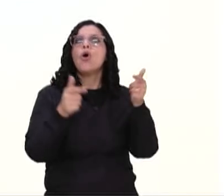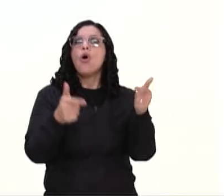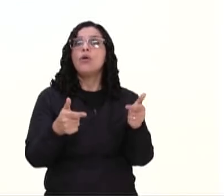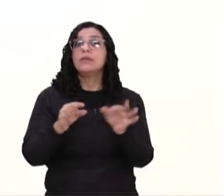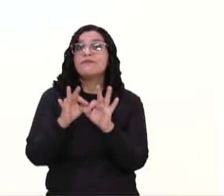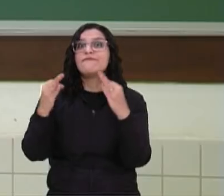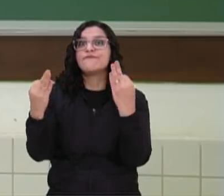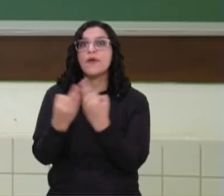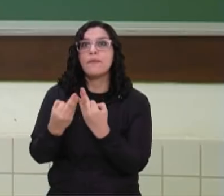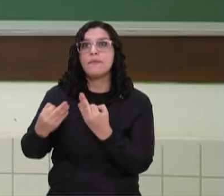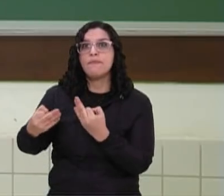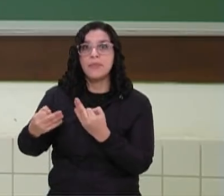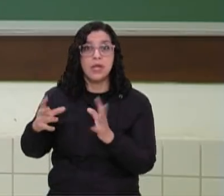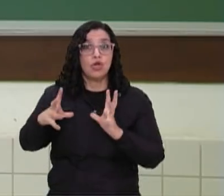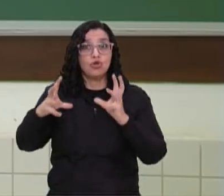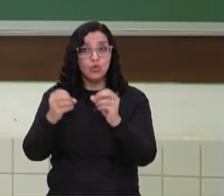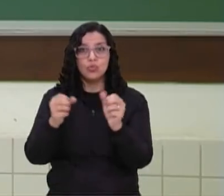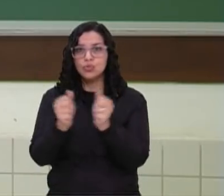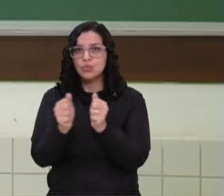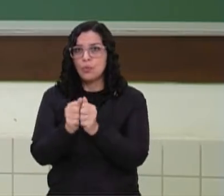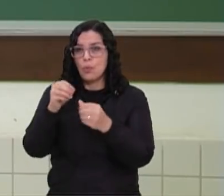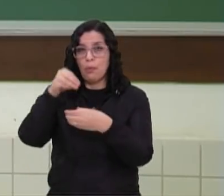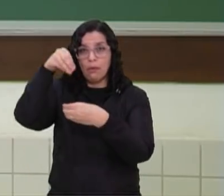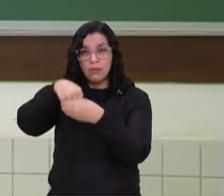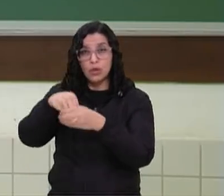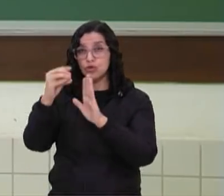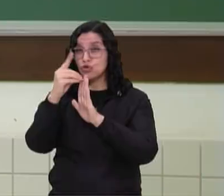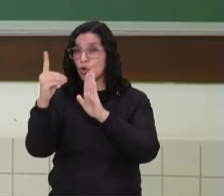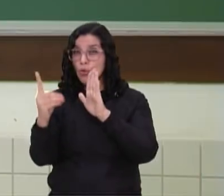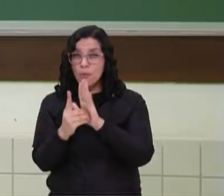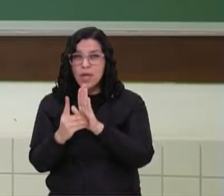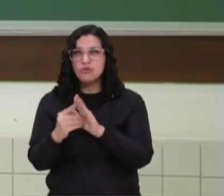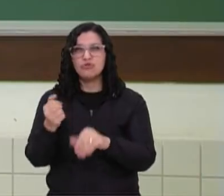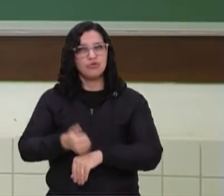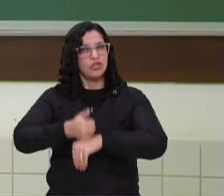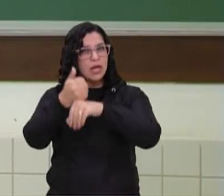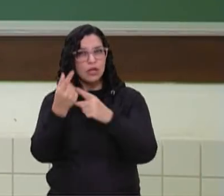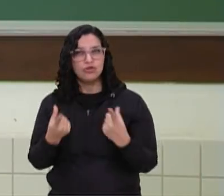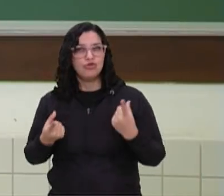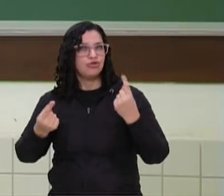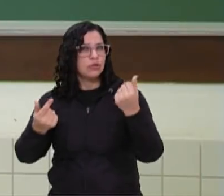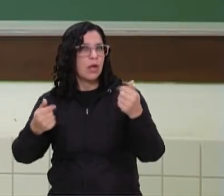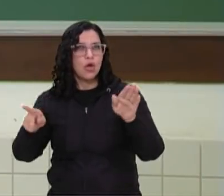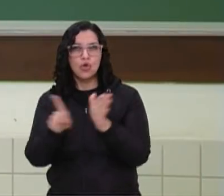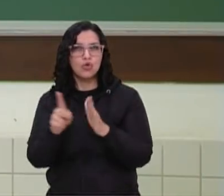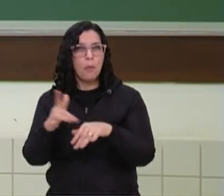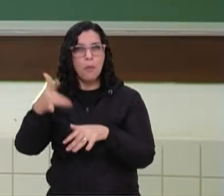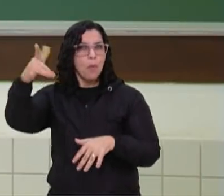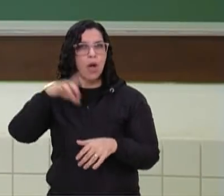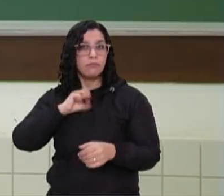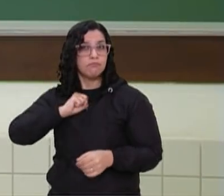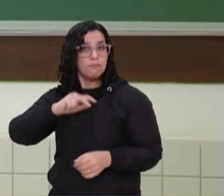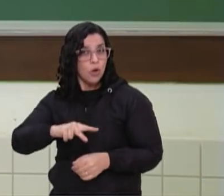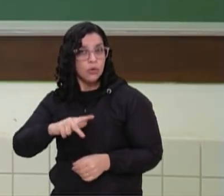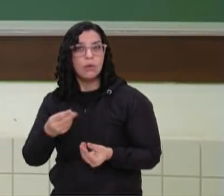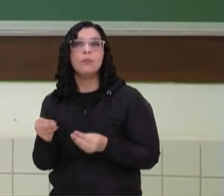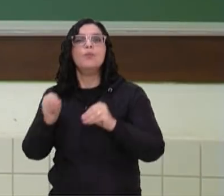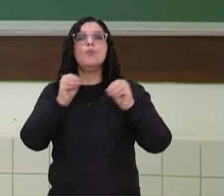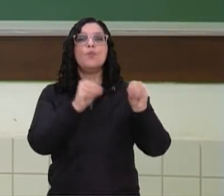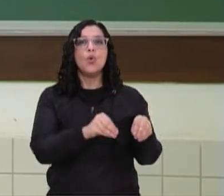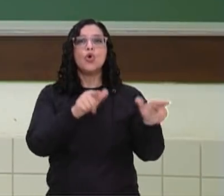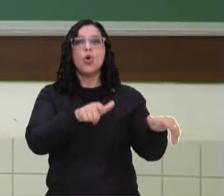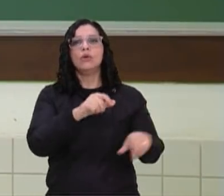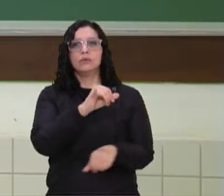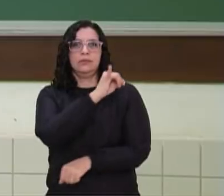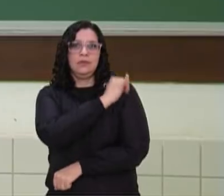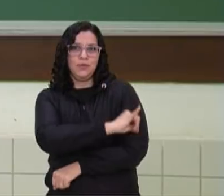toda a sua corte, todos os documentos de governo, riqueza, dinheiro que havia em Portugal, e ele se muda para o Rio